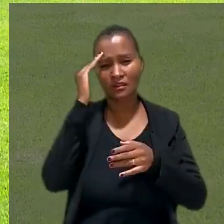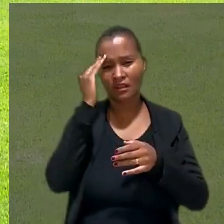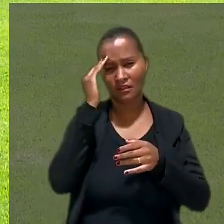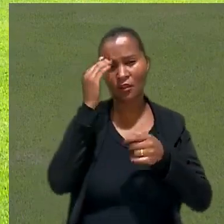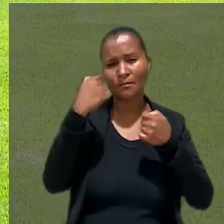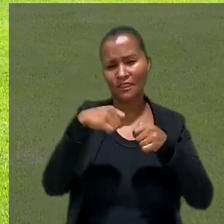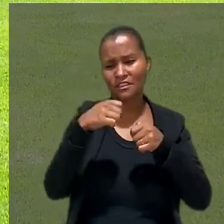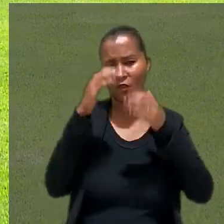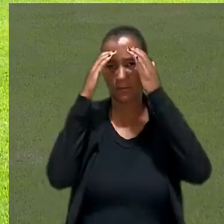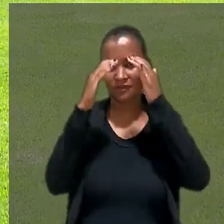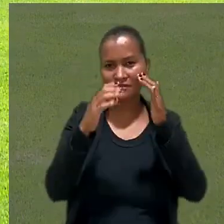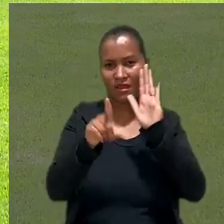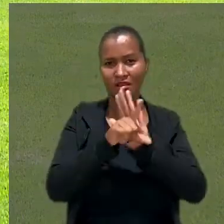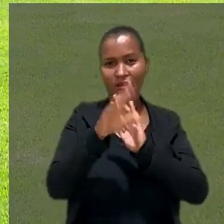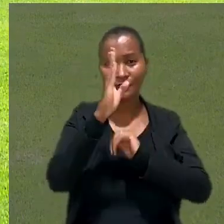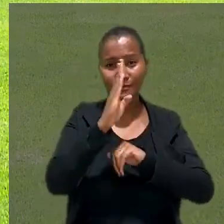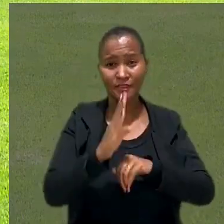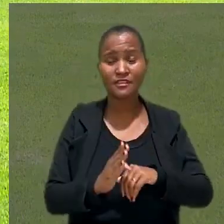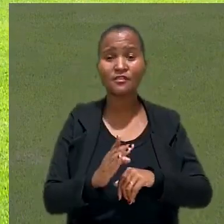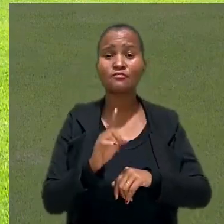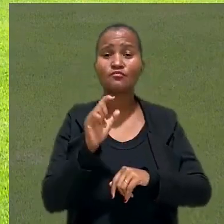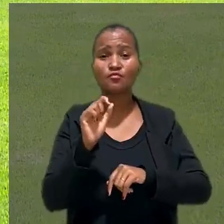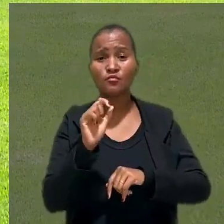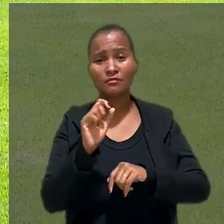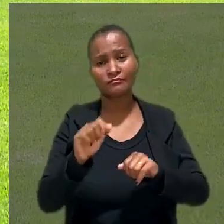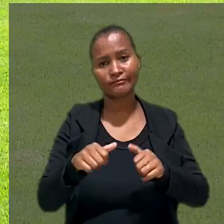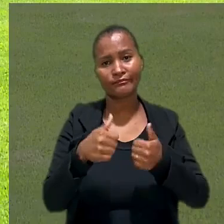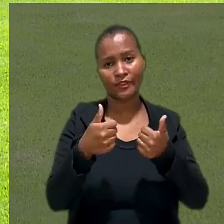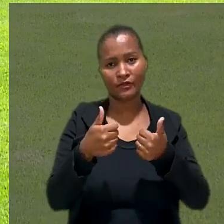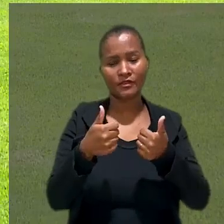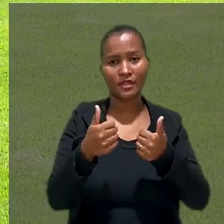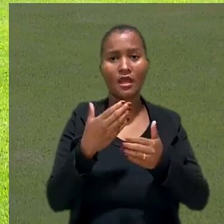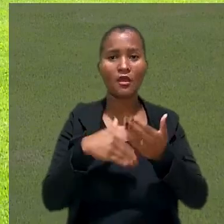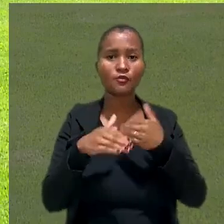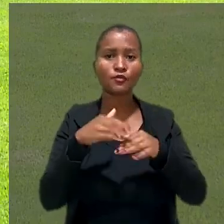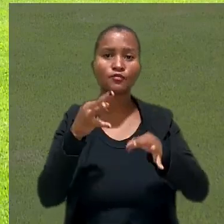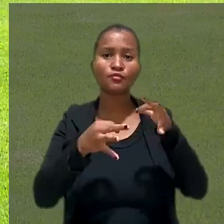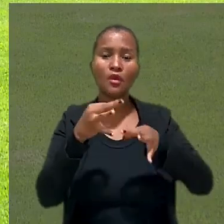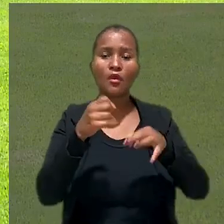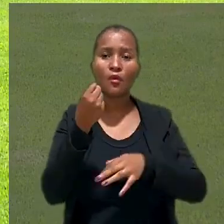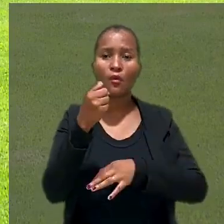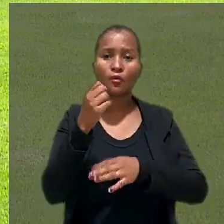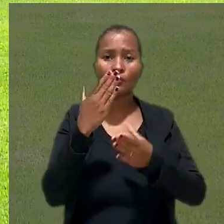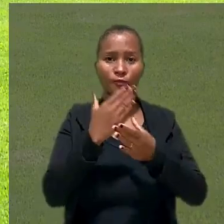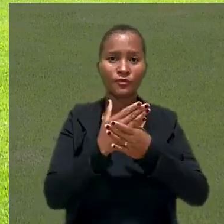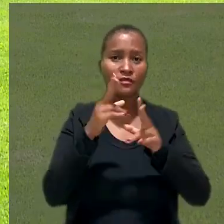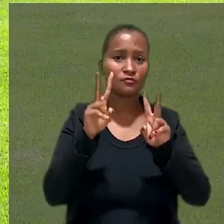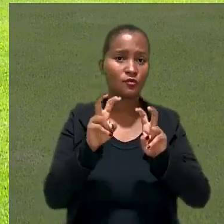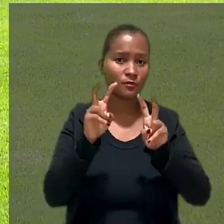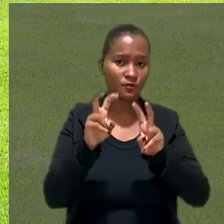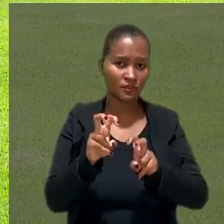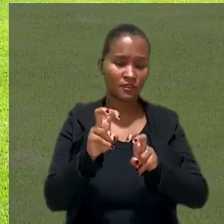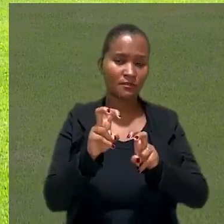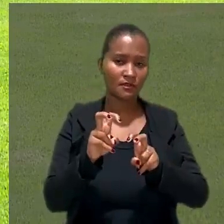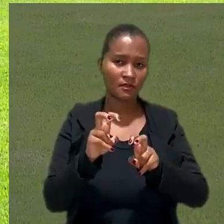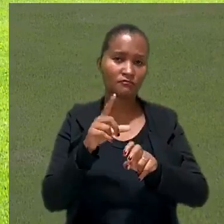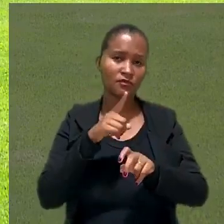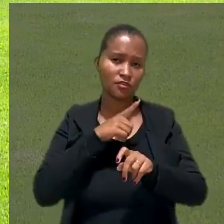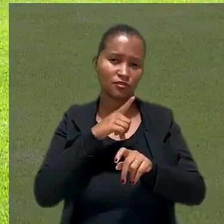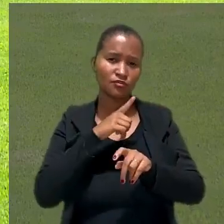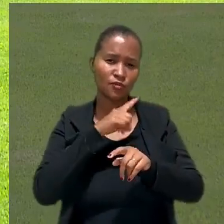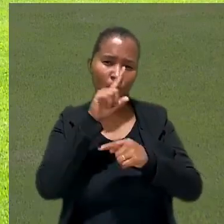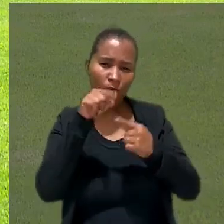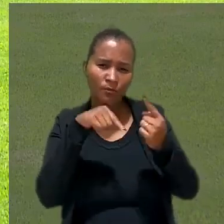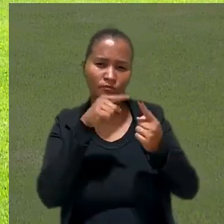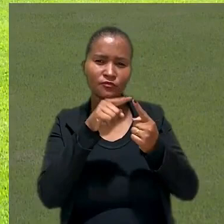que eles devem seguir a legislação do Brasil naquilo que for mais favorável. Ao todo foram julgados 8 processos sobre o tema,